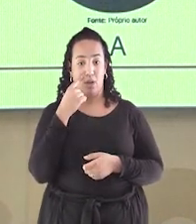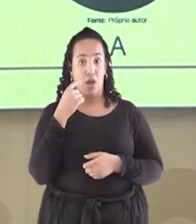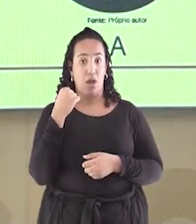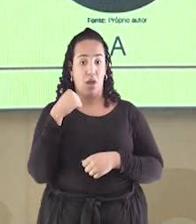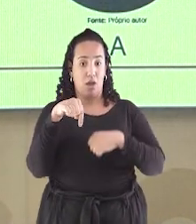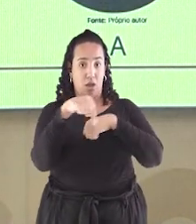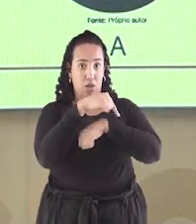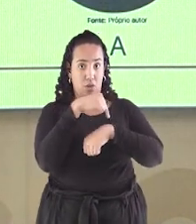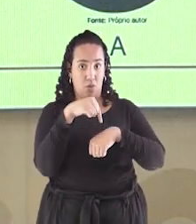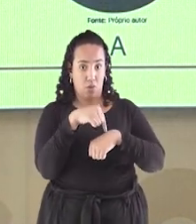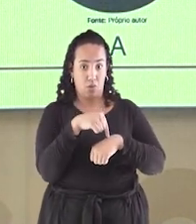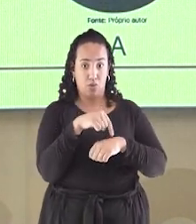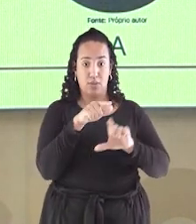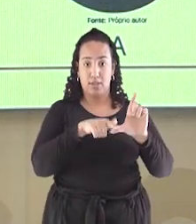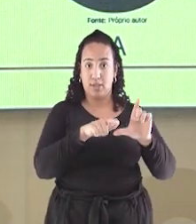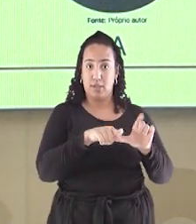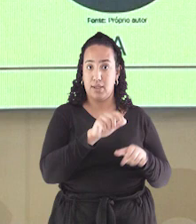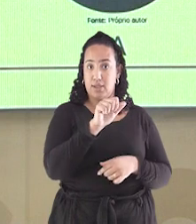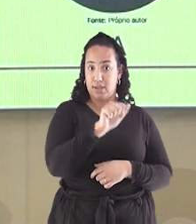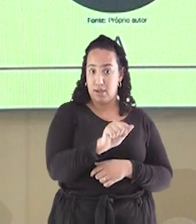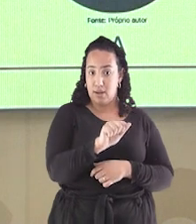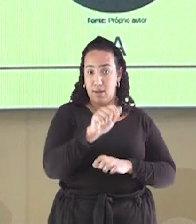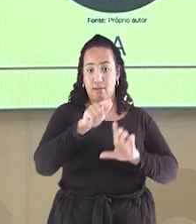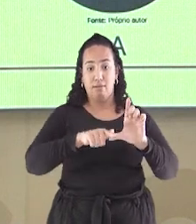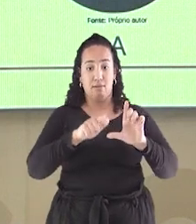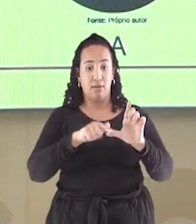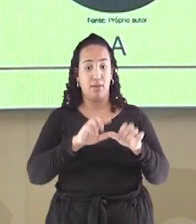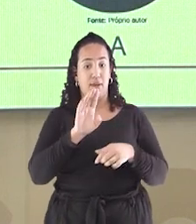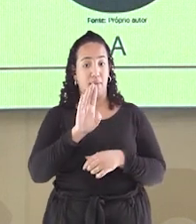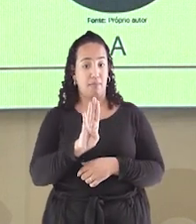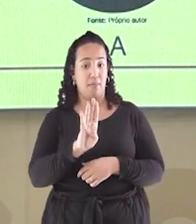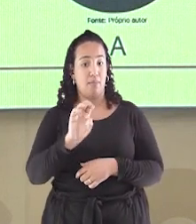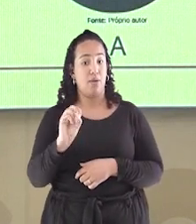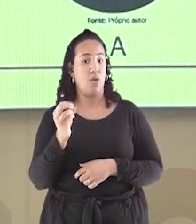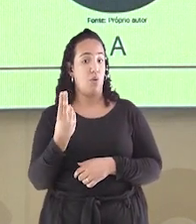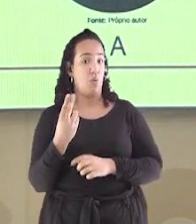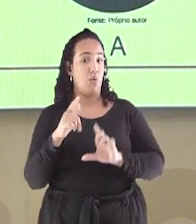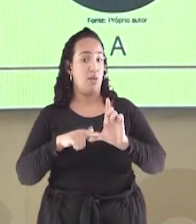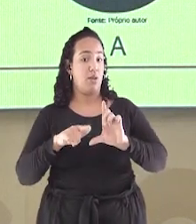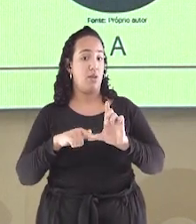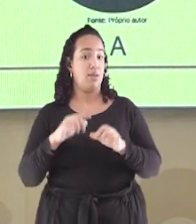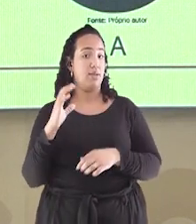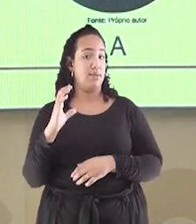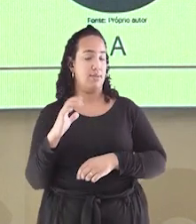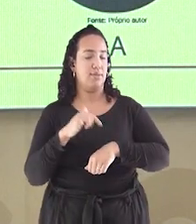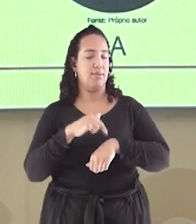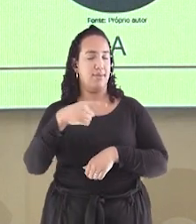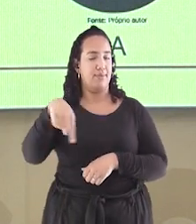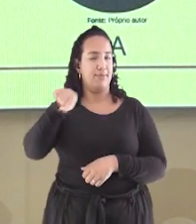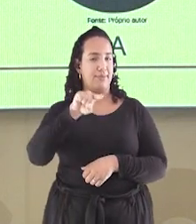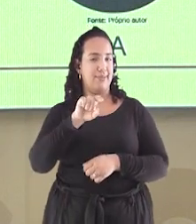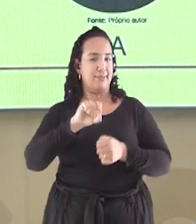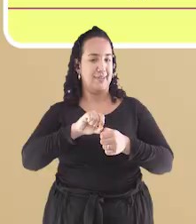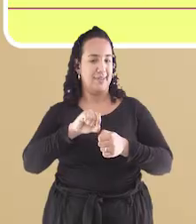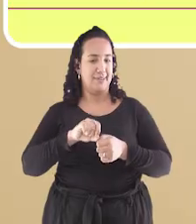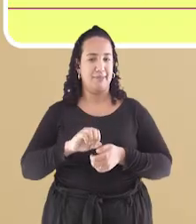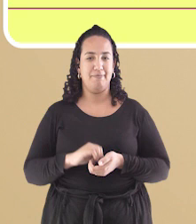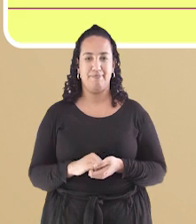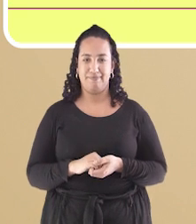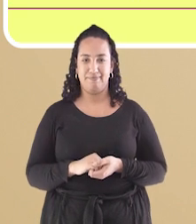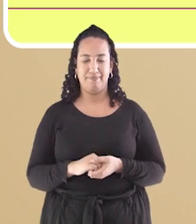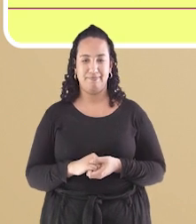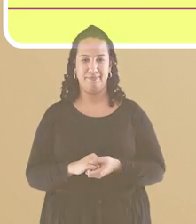A, o relógio da letra B ou o relógio da letra C? Vou te dar um tempinho para fazer.